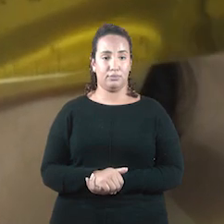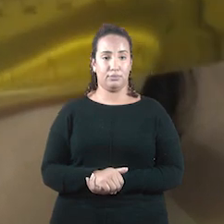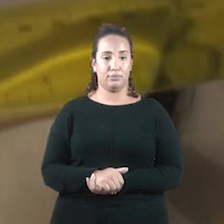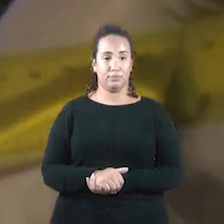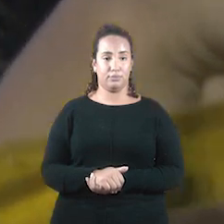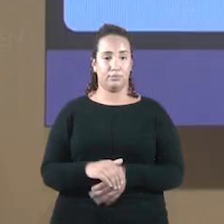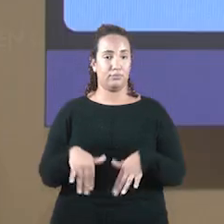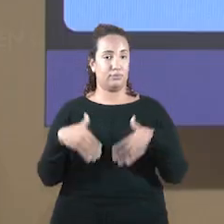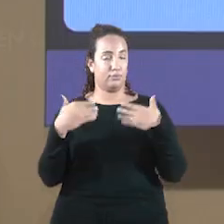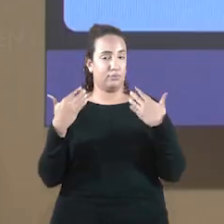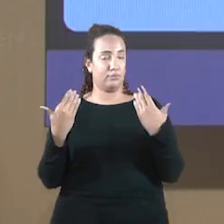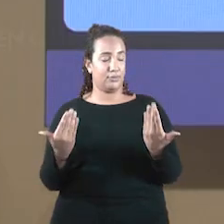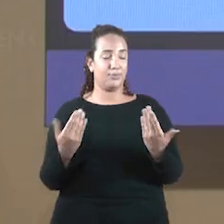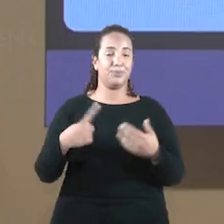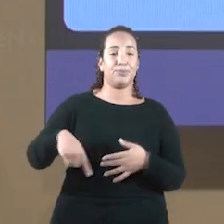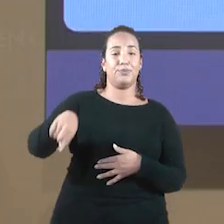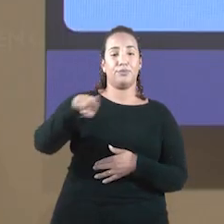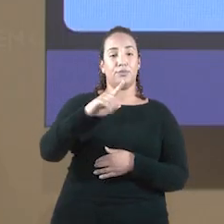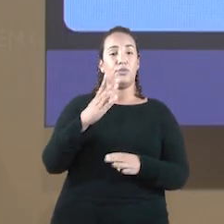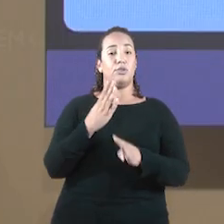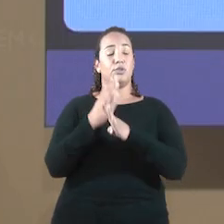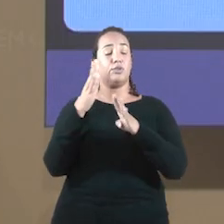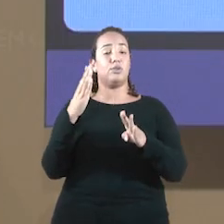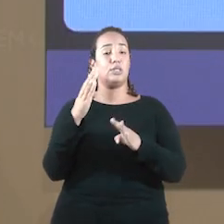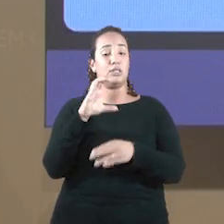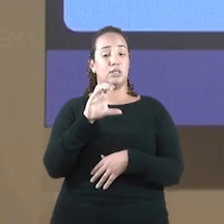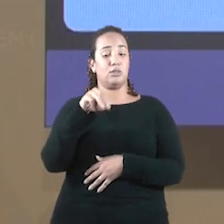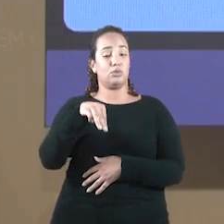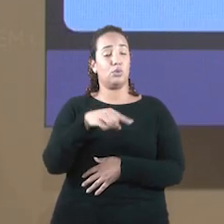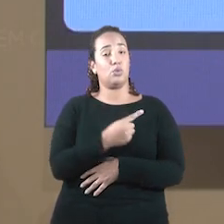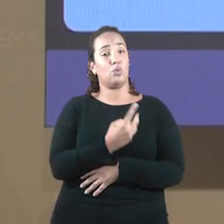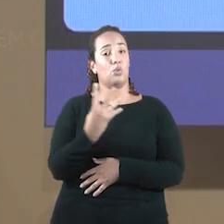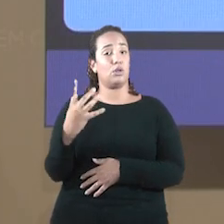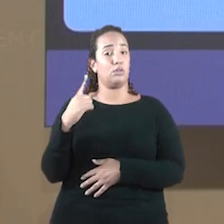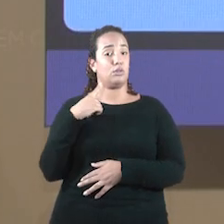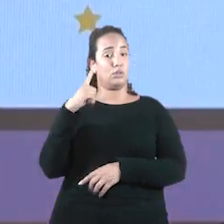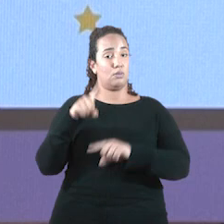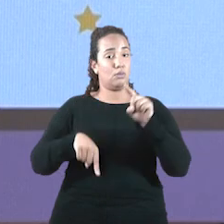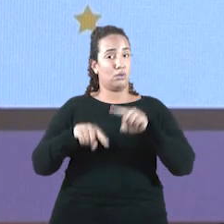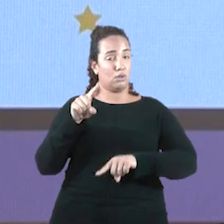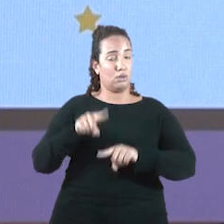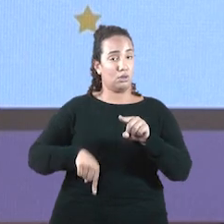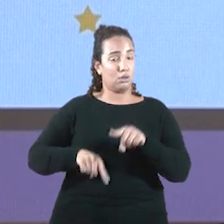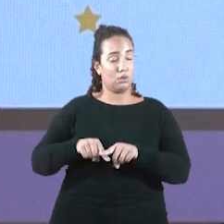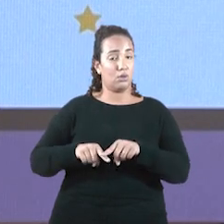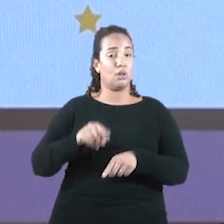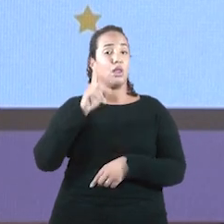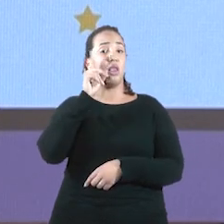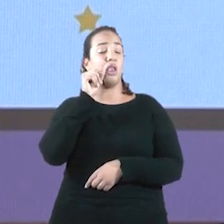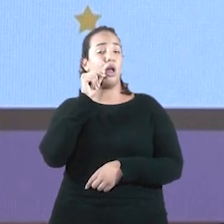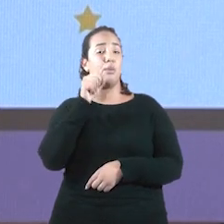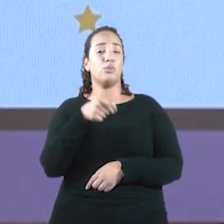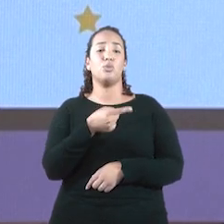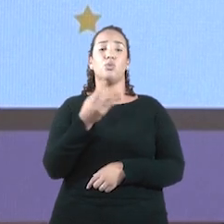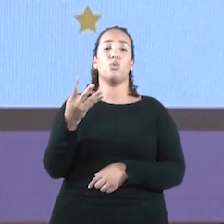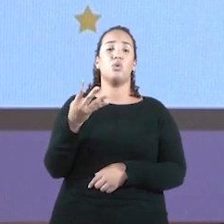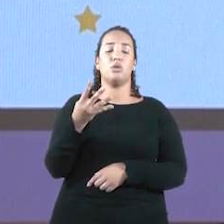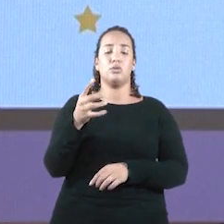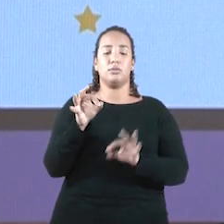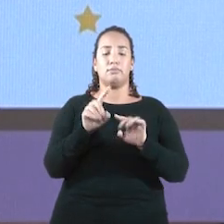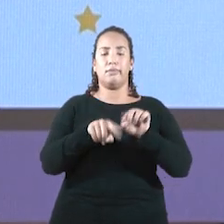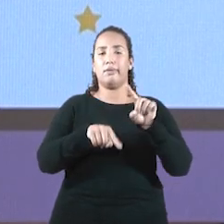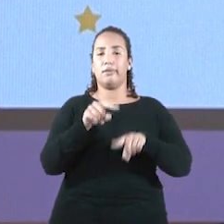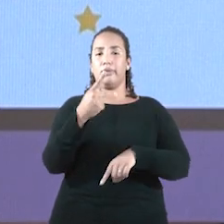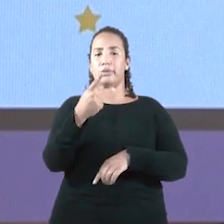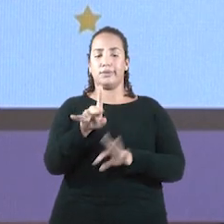Então, para descobrir quantos centímetros tem o seu objeto, quantos lápis deu o seu objeto?